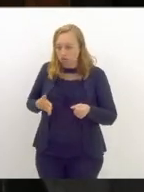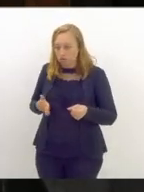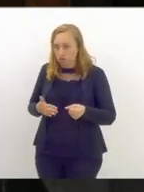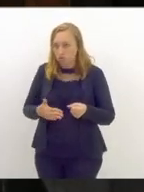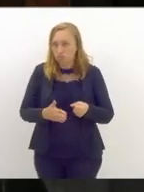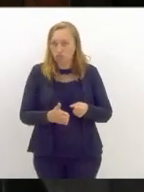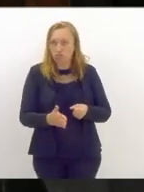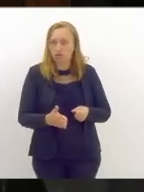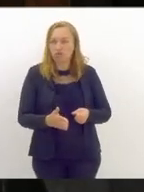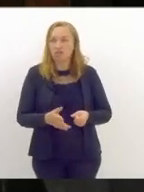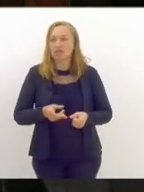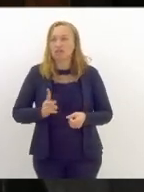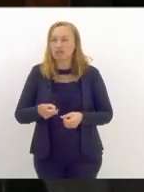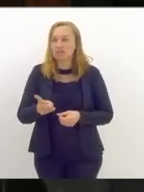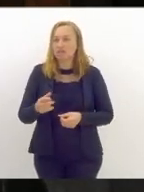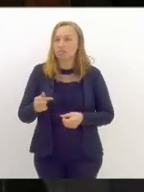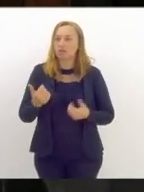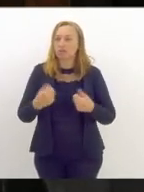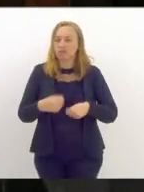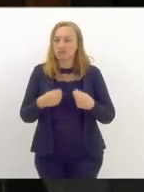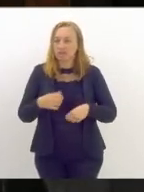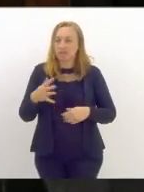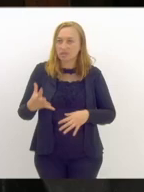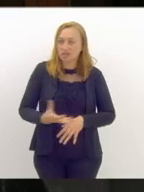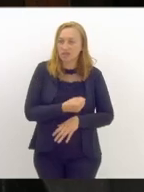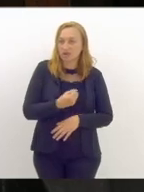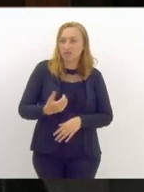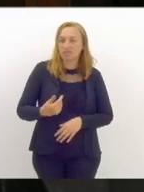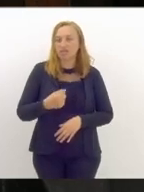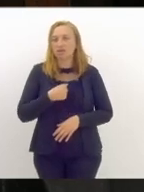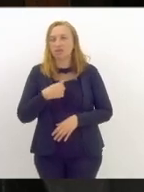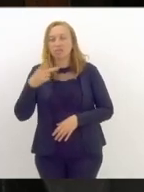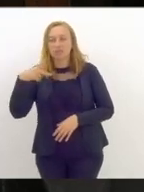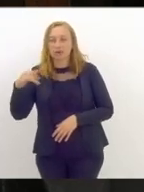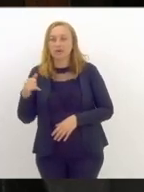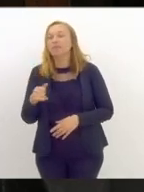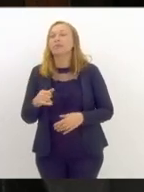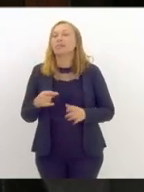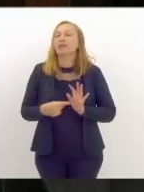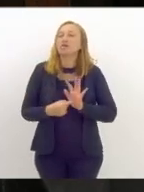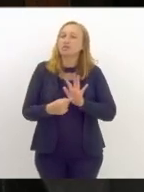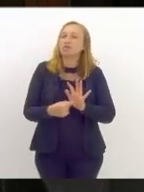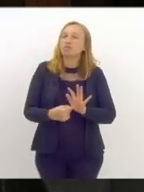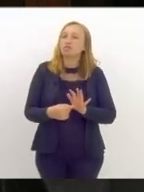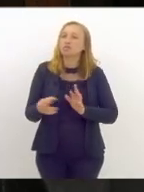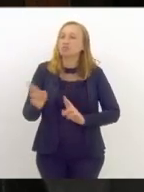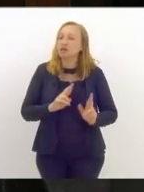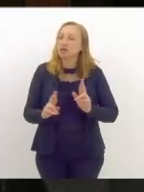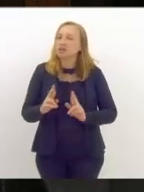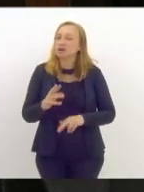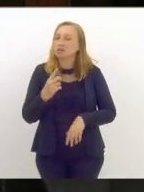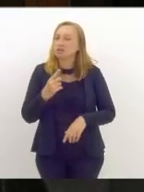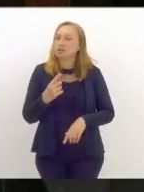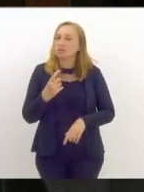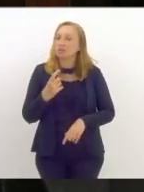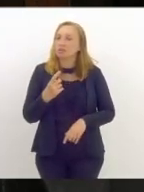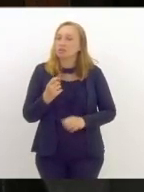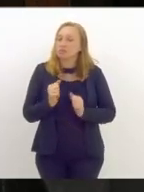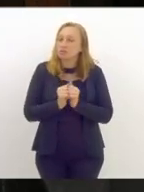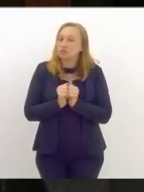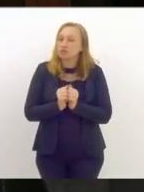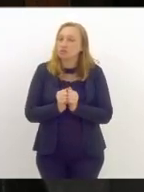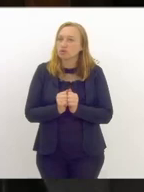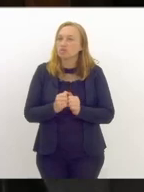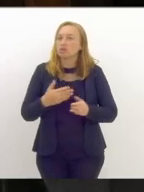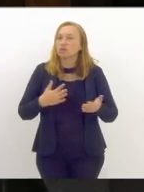sem bateria, era ele que ia lá me salvar. Mas tinha uma questão que mostra uma relação muito próxima que. Quando eu passei